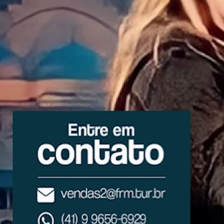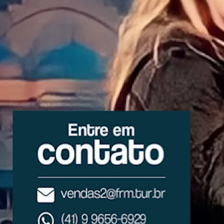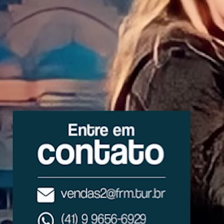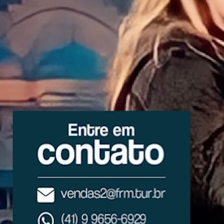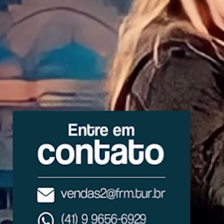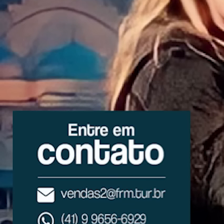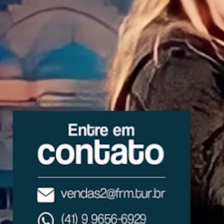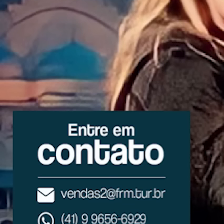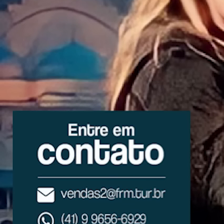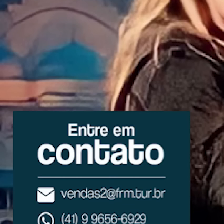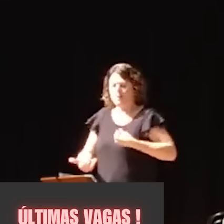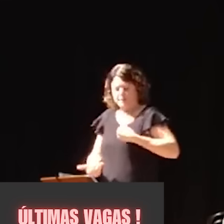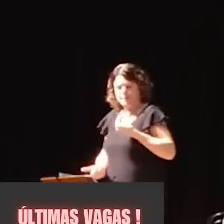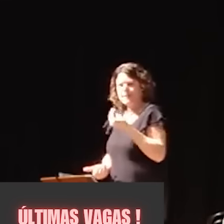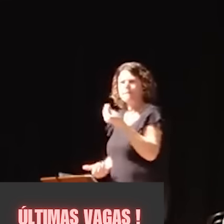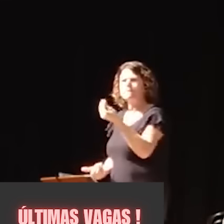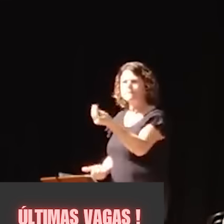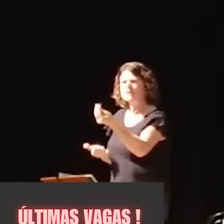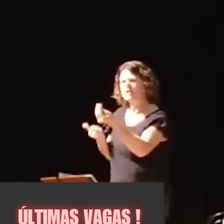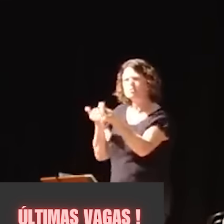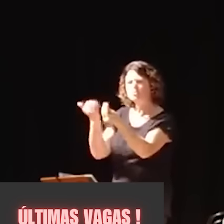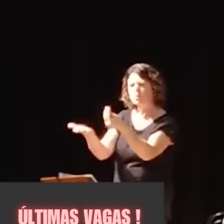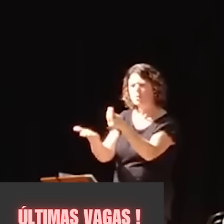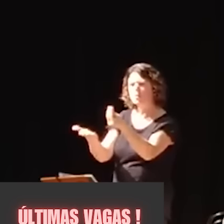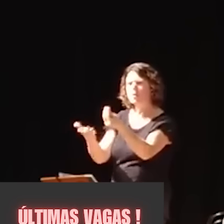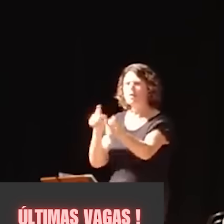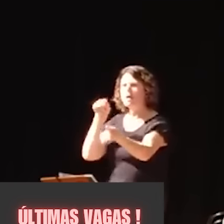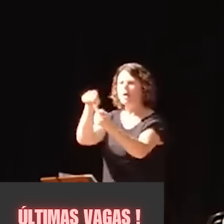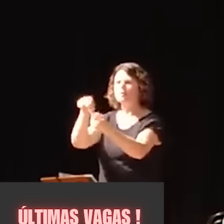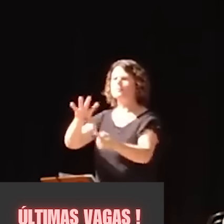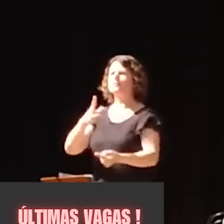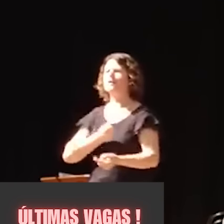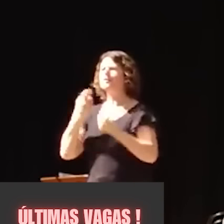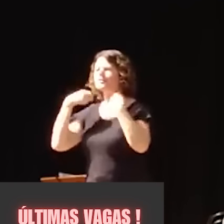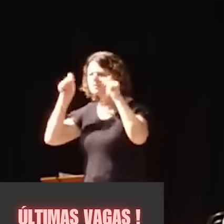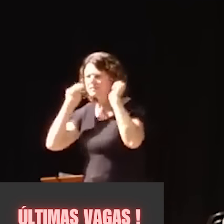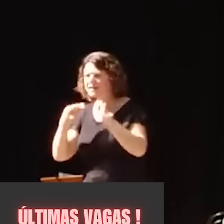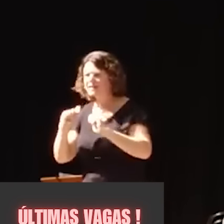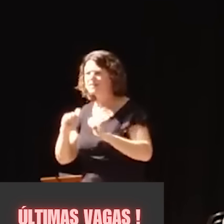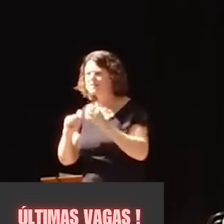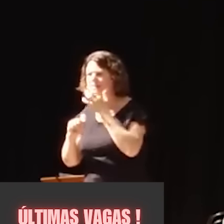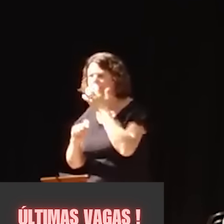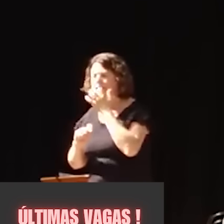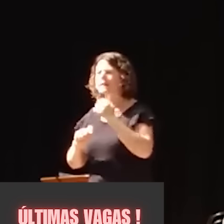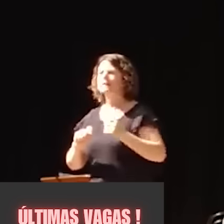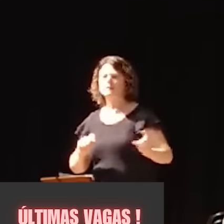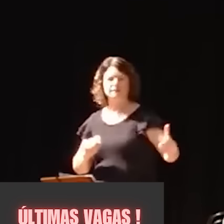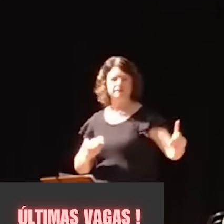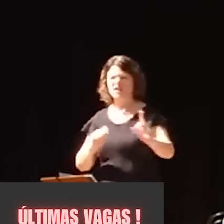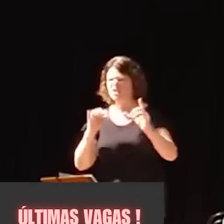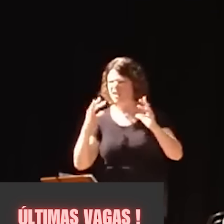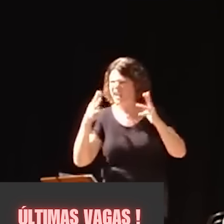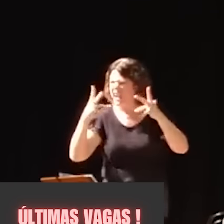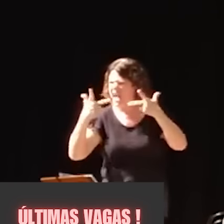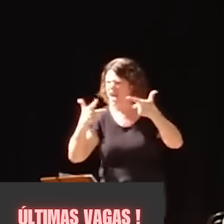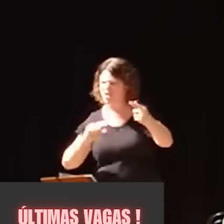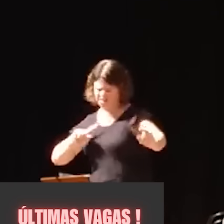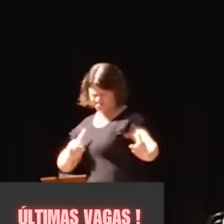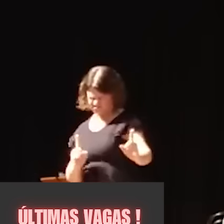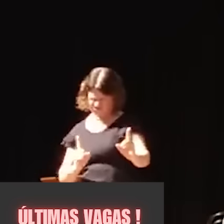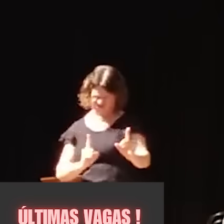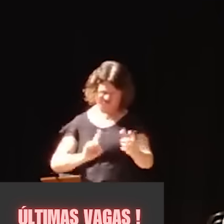teu servvo toma conta das ovelhas de seu pai quando aparece um leão ou urso e leva uma ovelha do